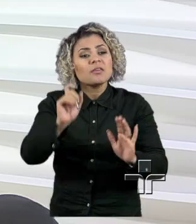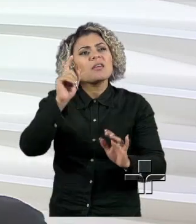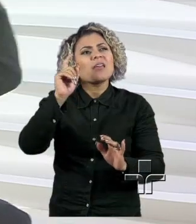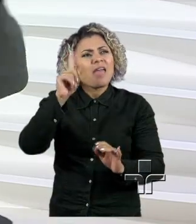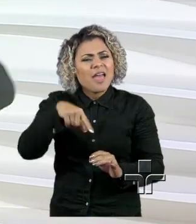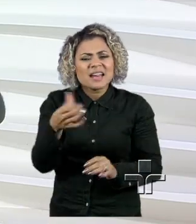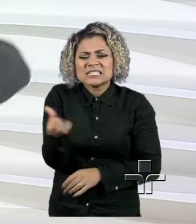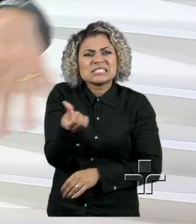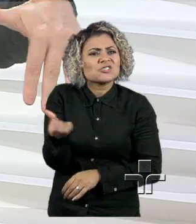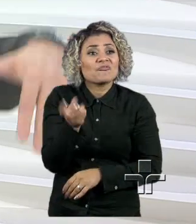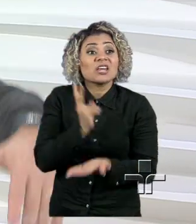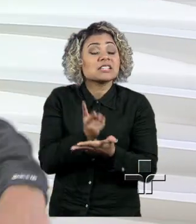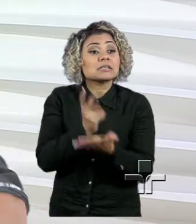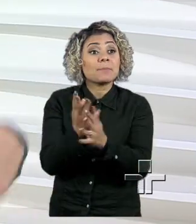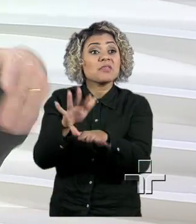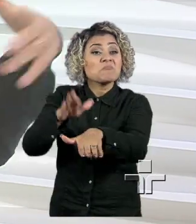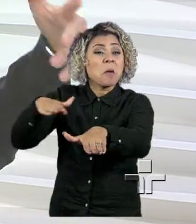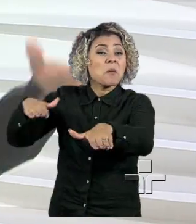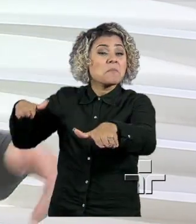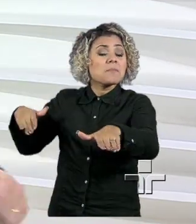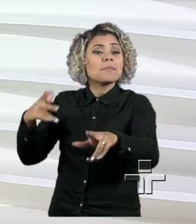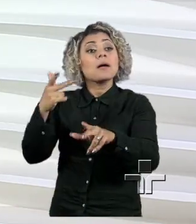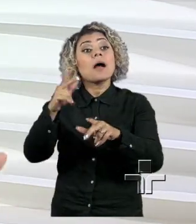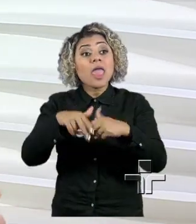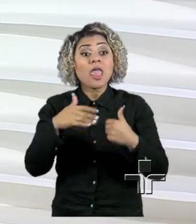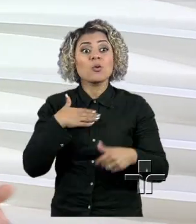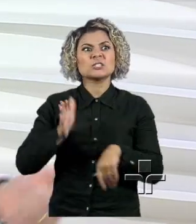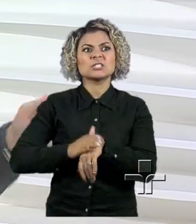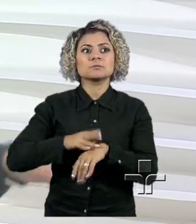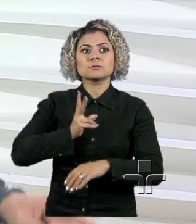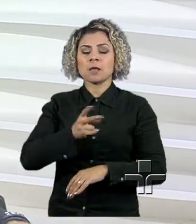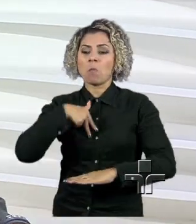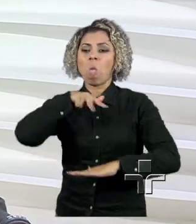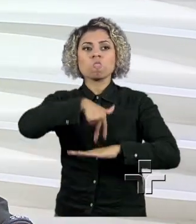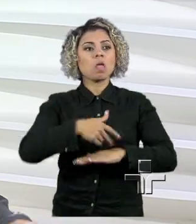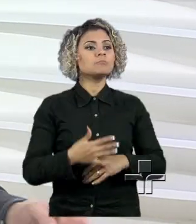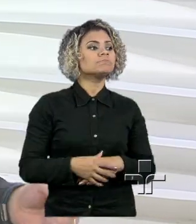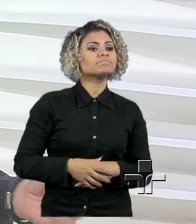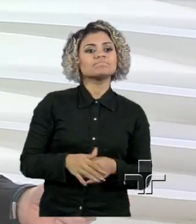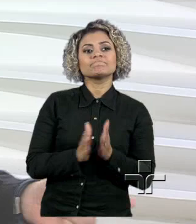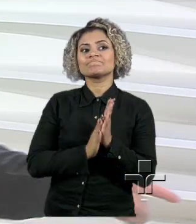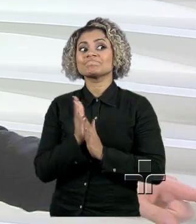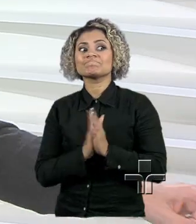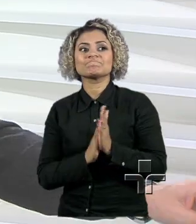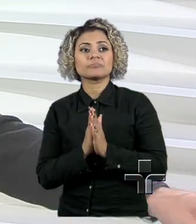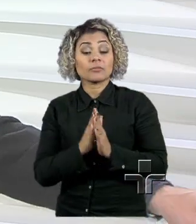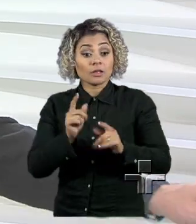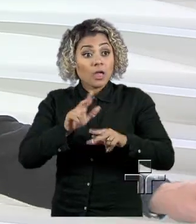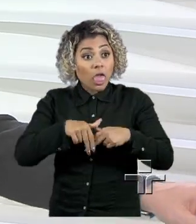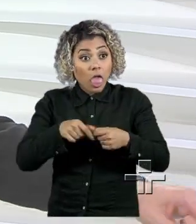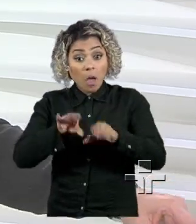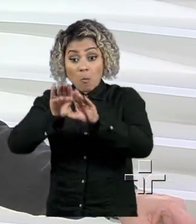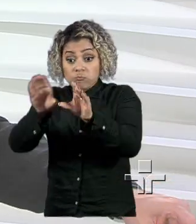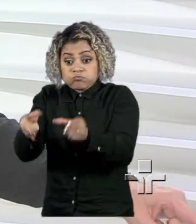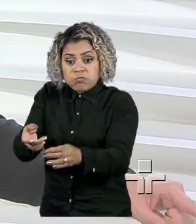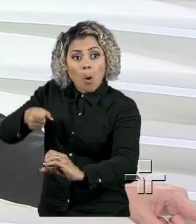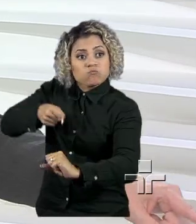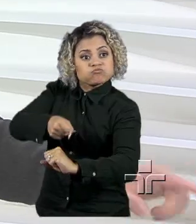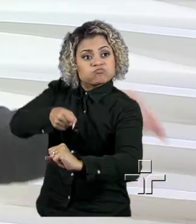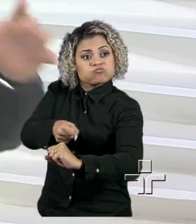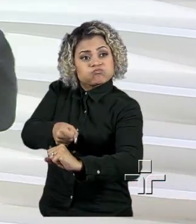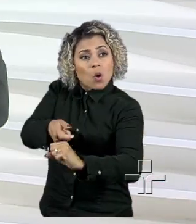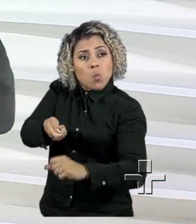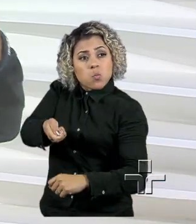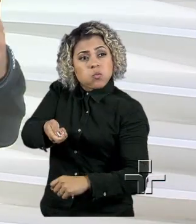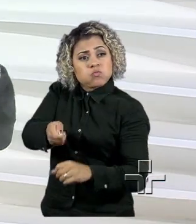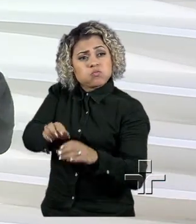Racionava, e na sexta-feira tinha muita fila e eu ficava lá. E eu tinha então que enquanto calibrava o pneu, já ia lá e